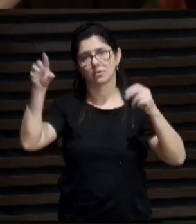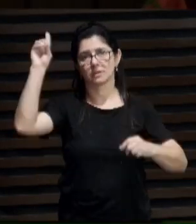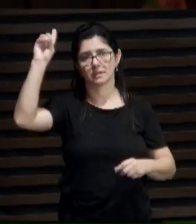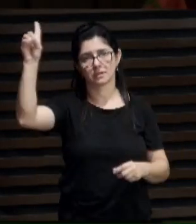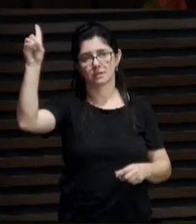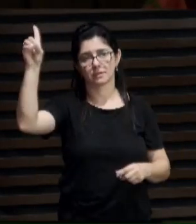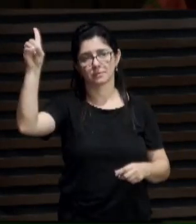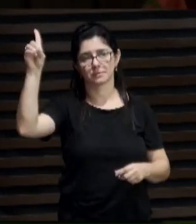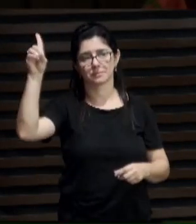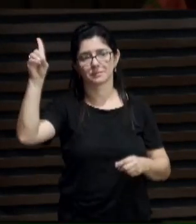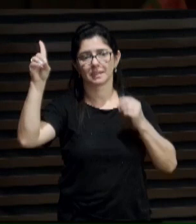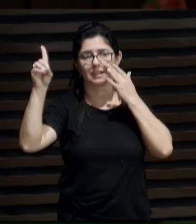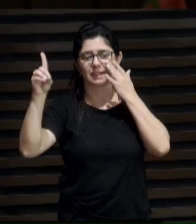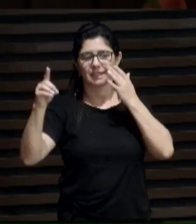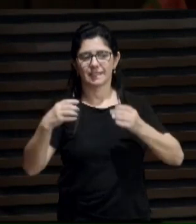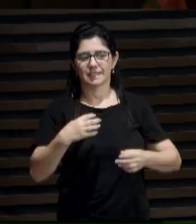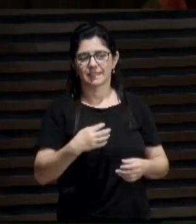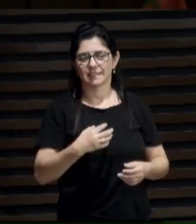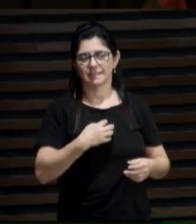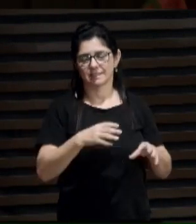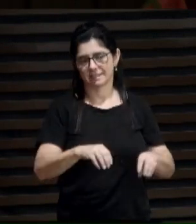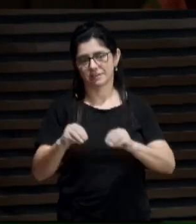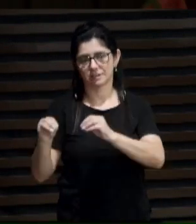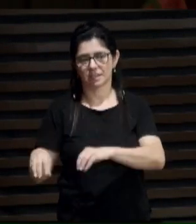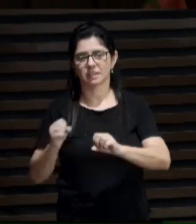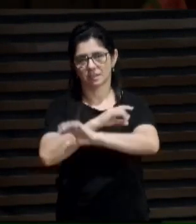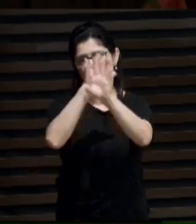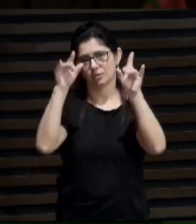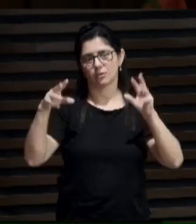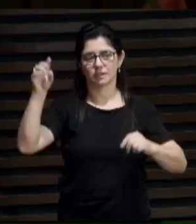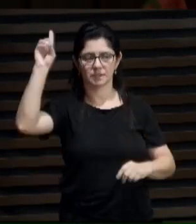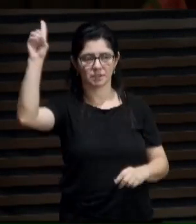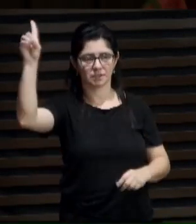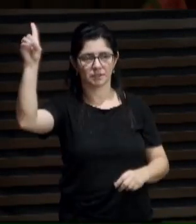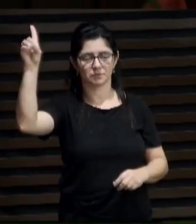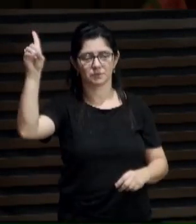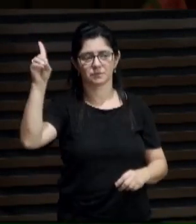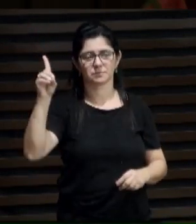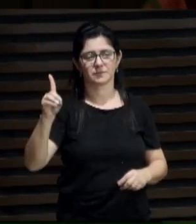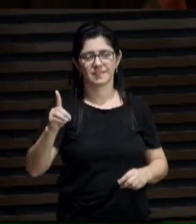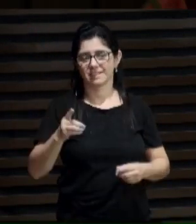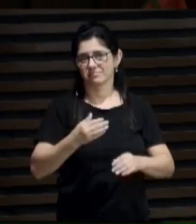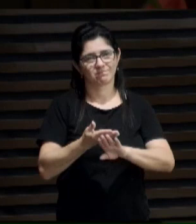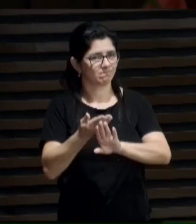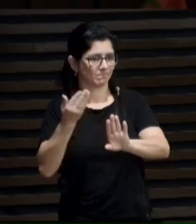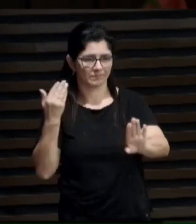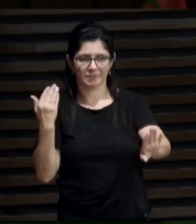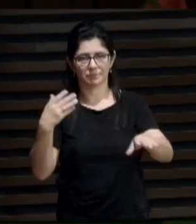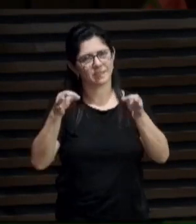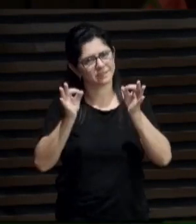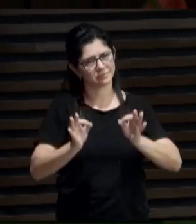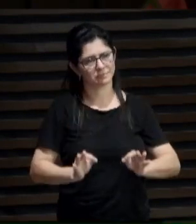Ser destituído da glória de Deus é a condição de total separação dele.